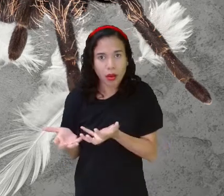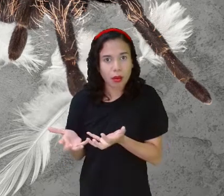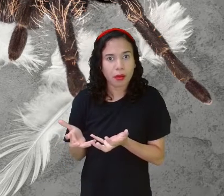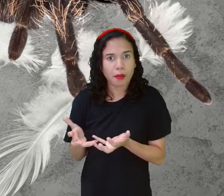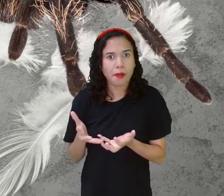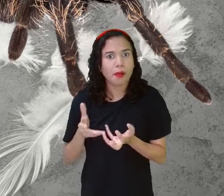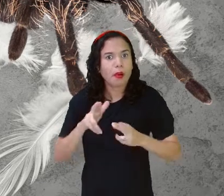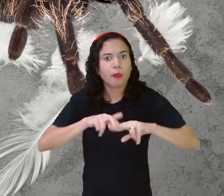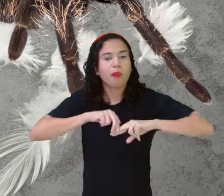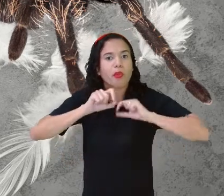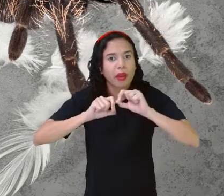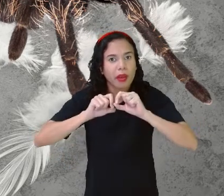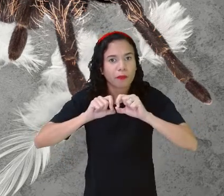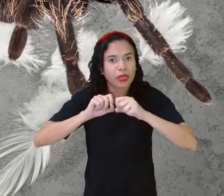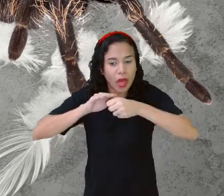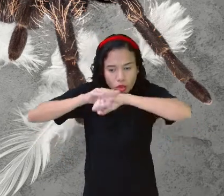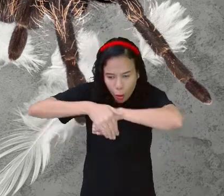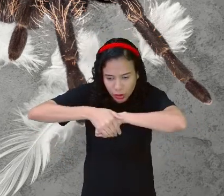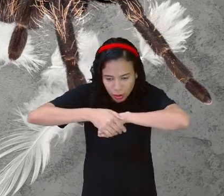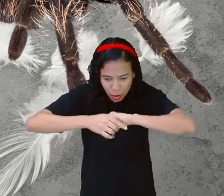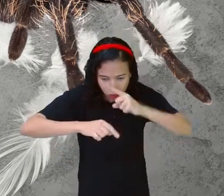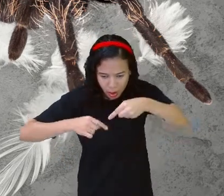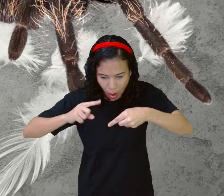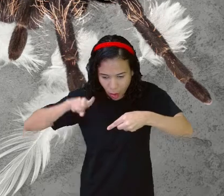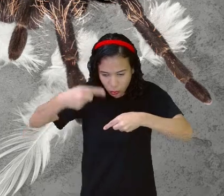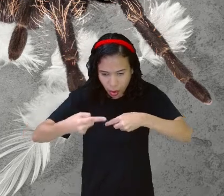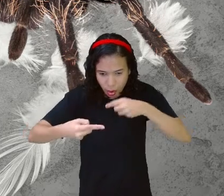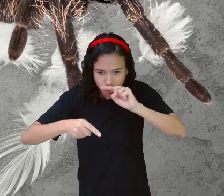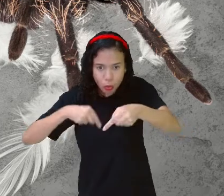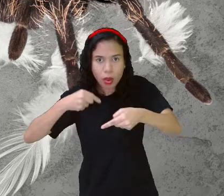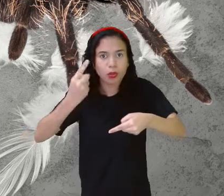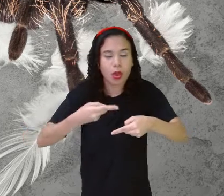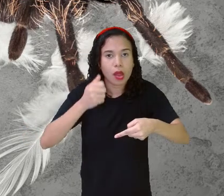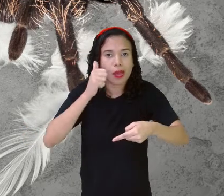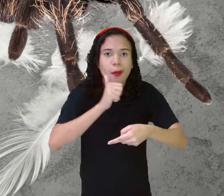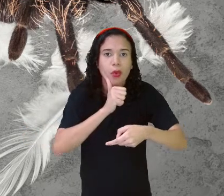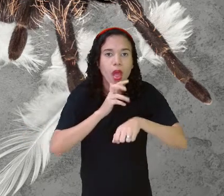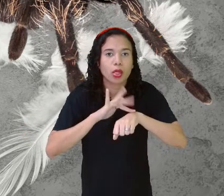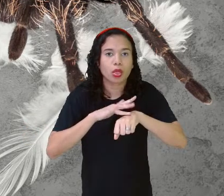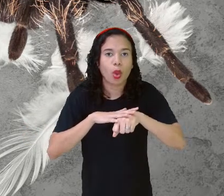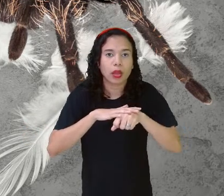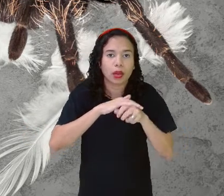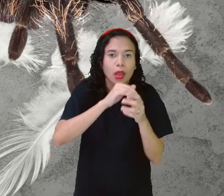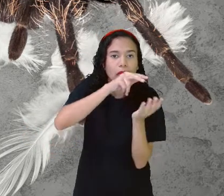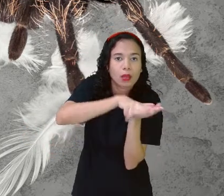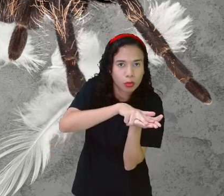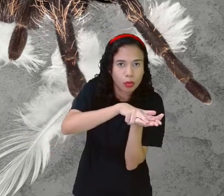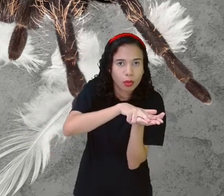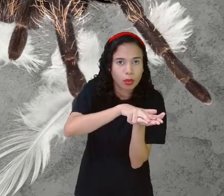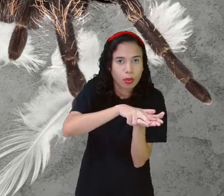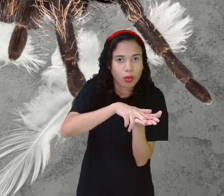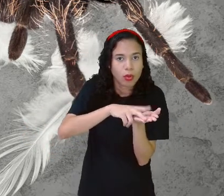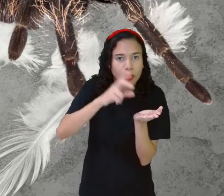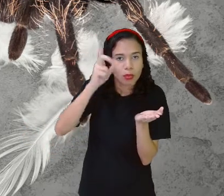boca. Noite após noite, desde que Alicia pegou a influenza, esse animal picava